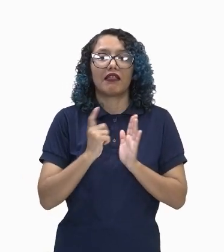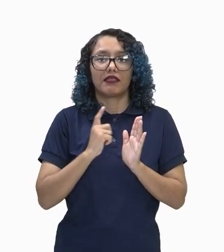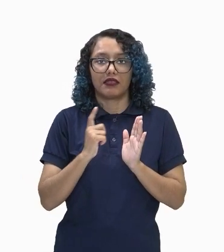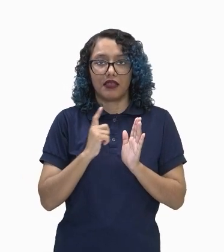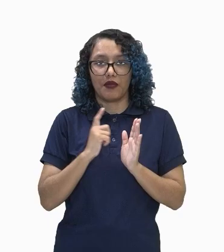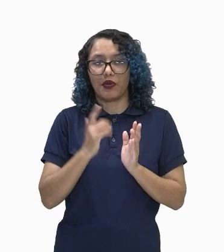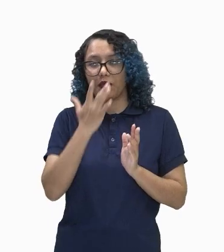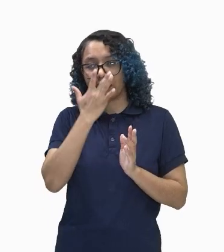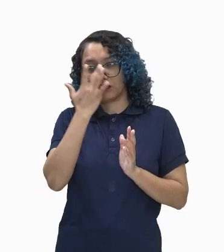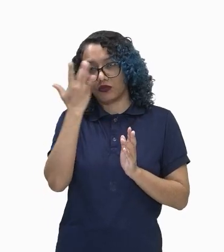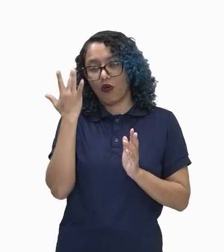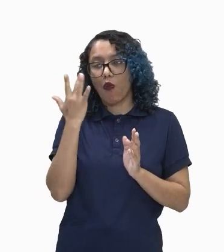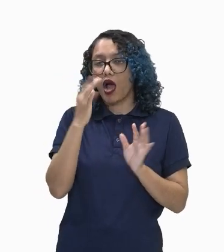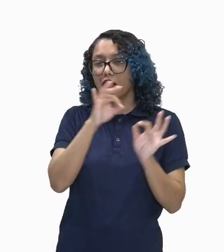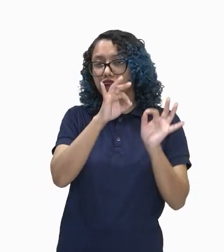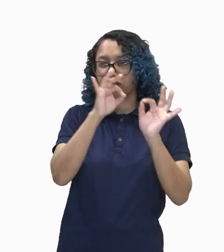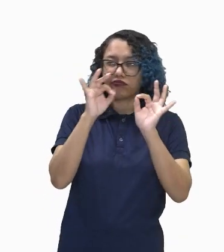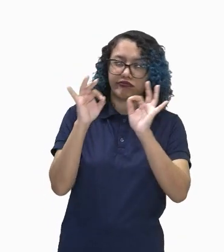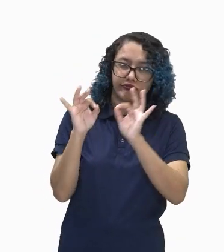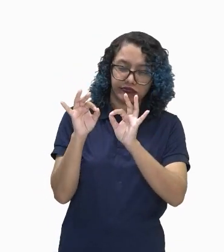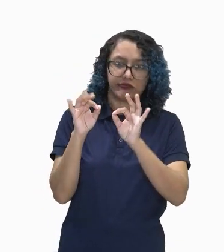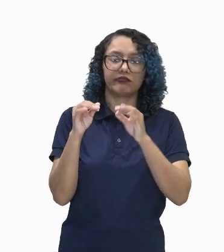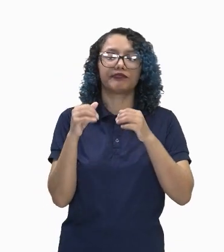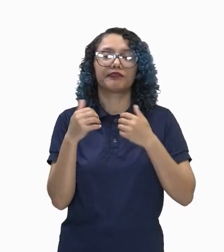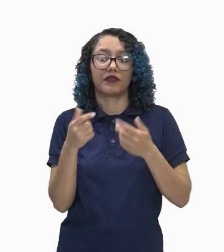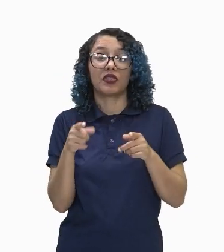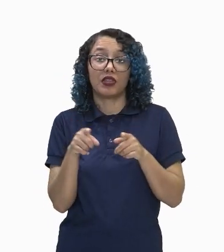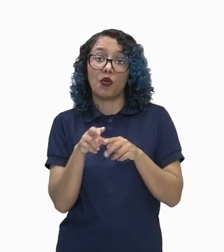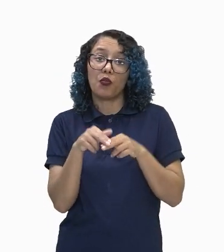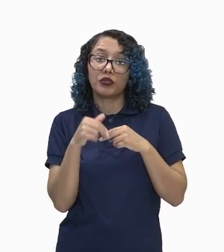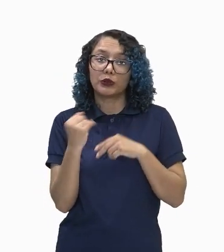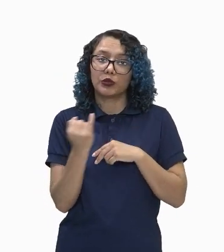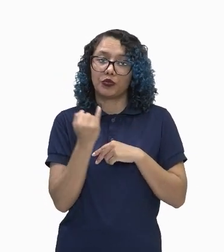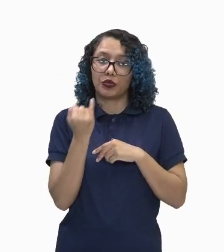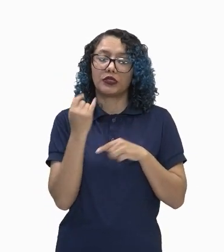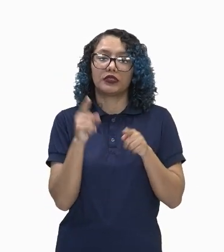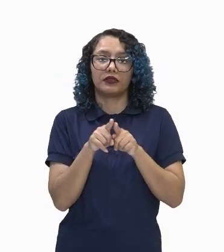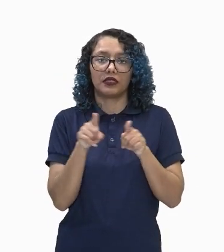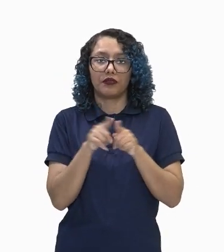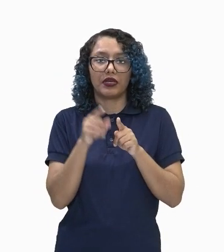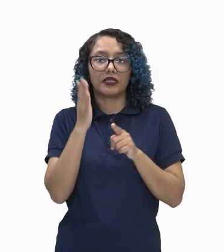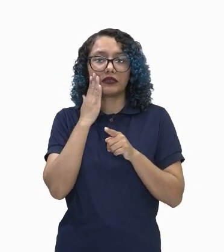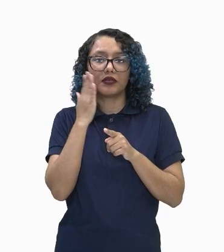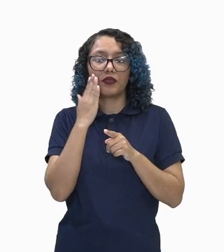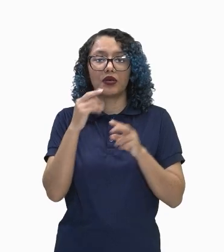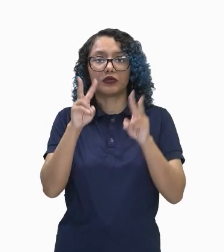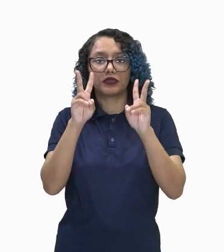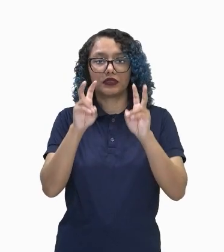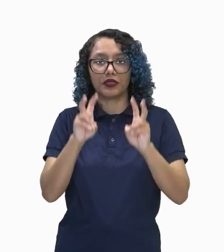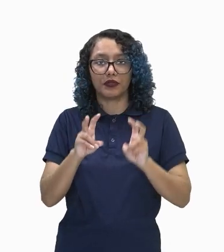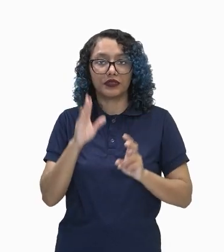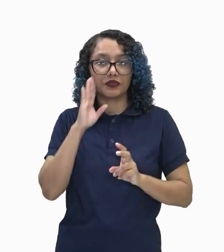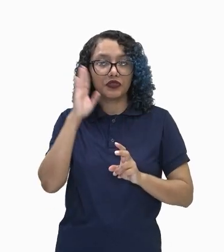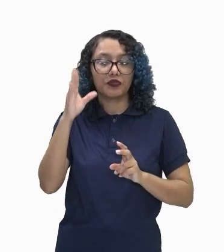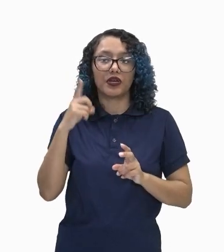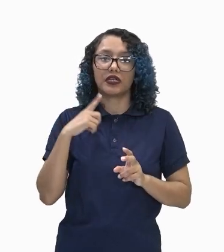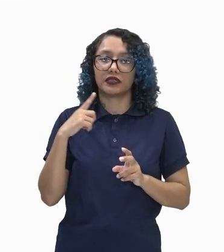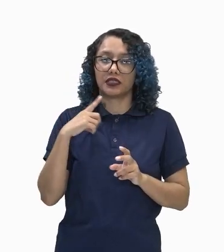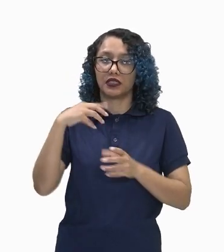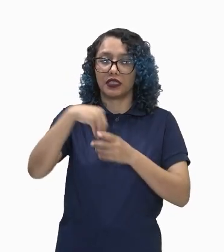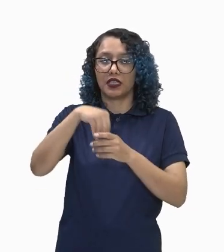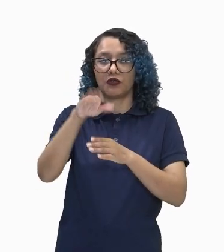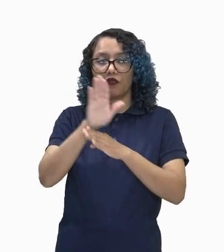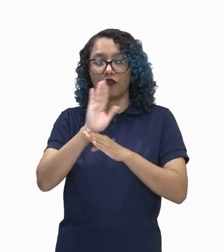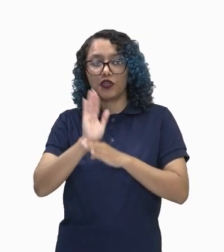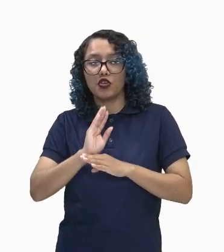obra, correto? Então, importante identificar os temas centrais que são explorados no filme, na novela,